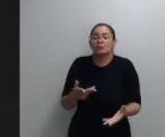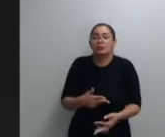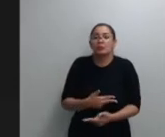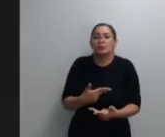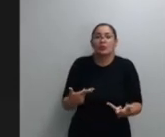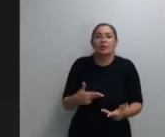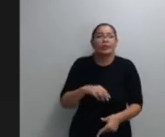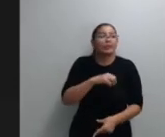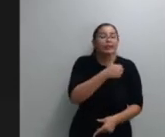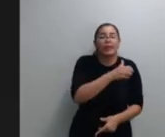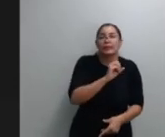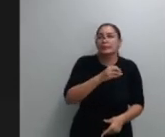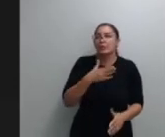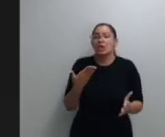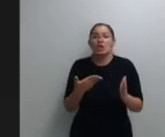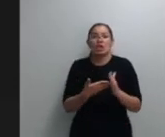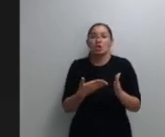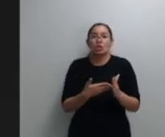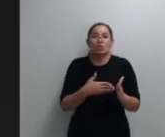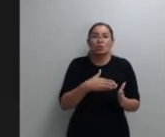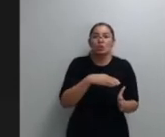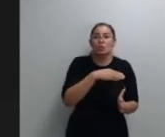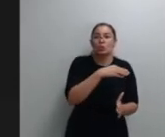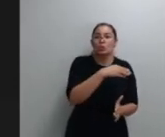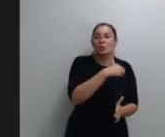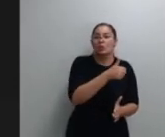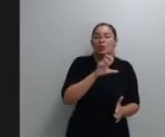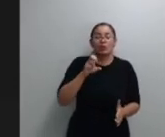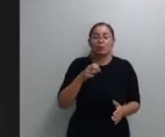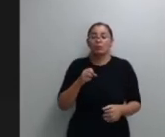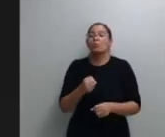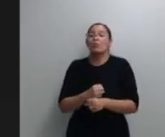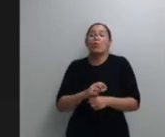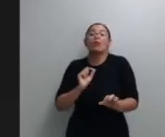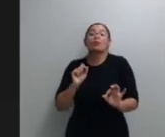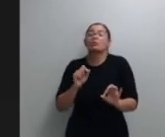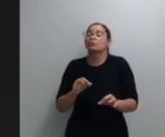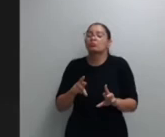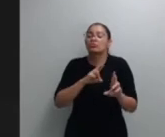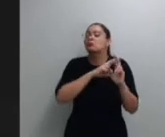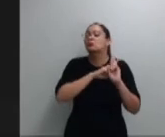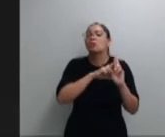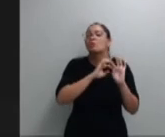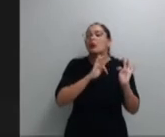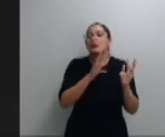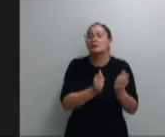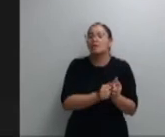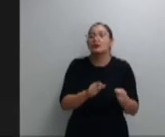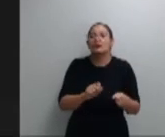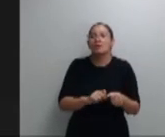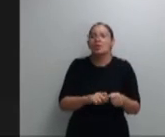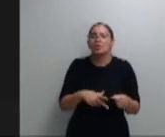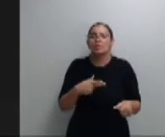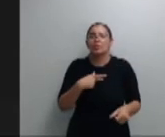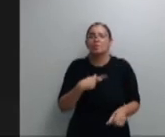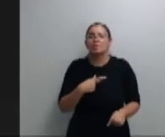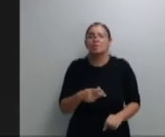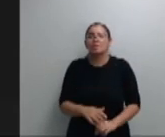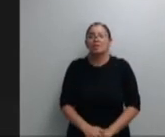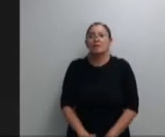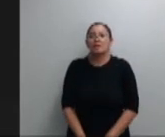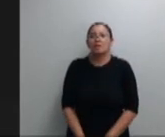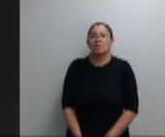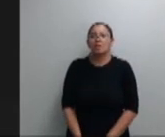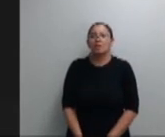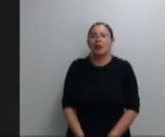15 especializações no ano isso era um absurdo com todo o respeito com todo o respeito a quem conseguia fazer mas eu que sou professor de